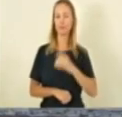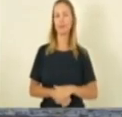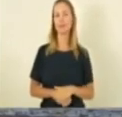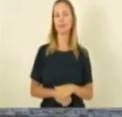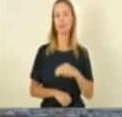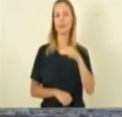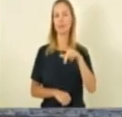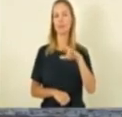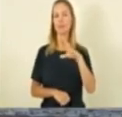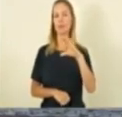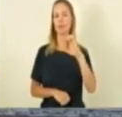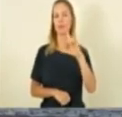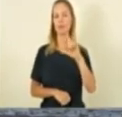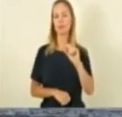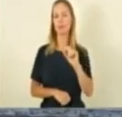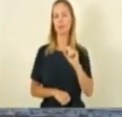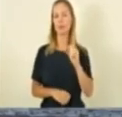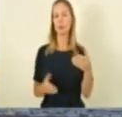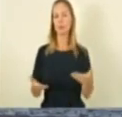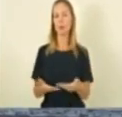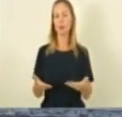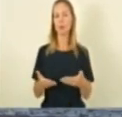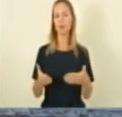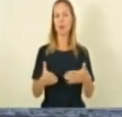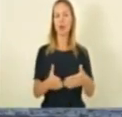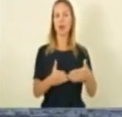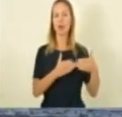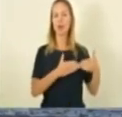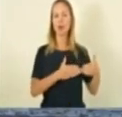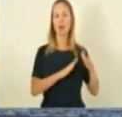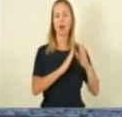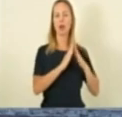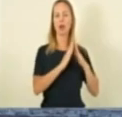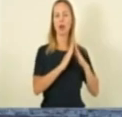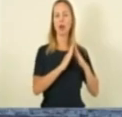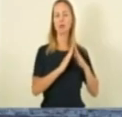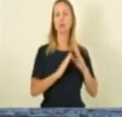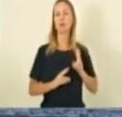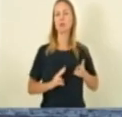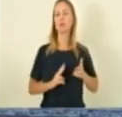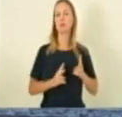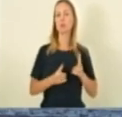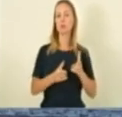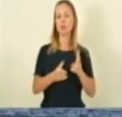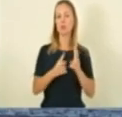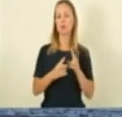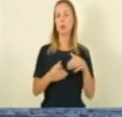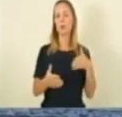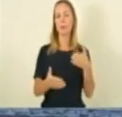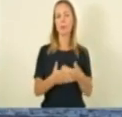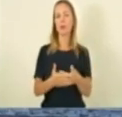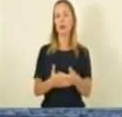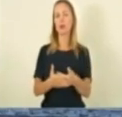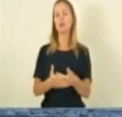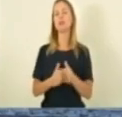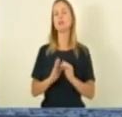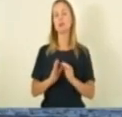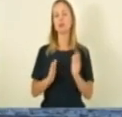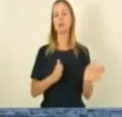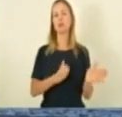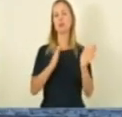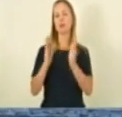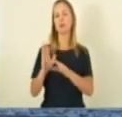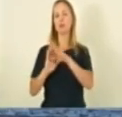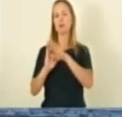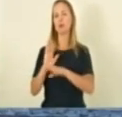Deputado Marcelo está hoje licenciado e continua com o prazo. Então, passamos